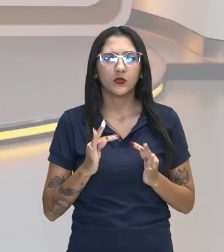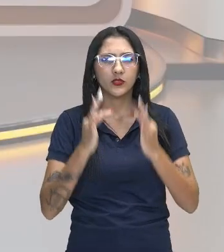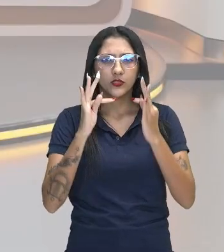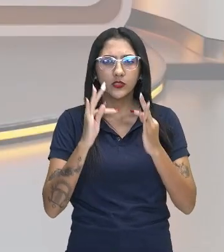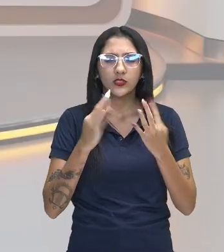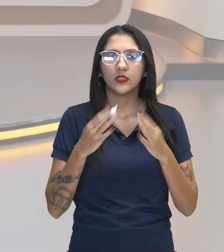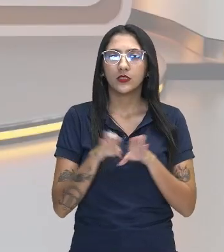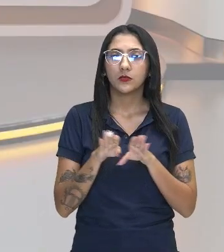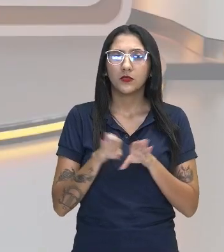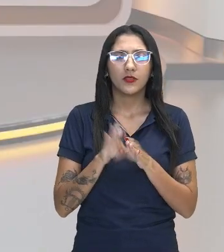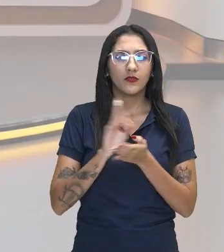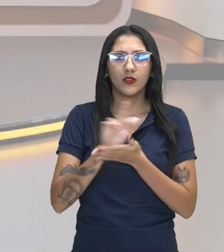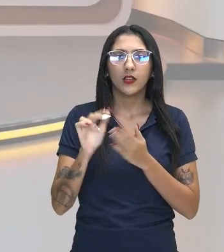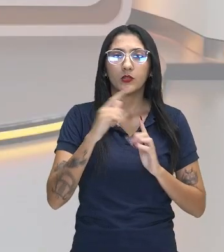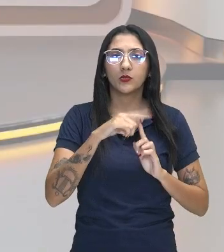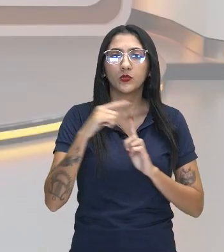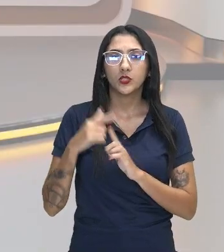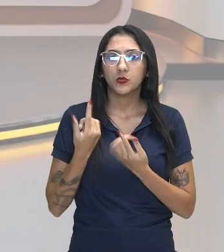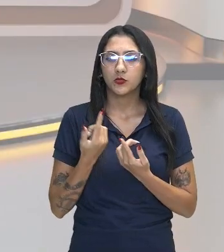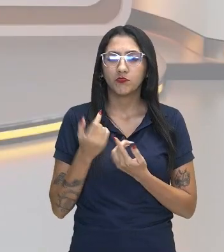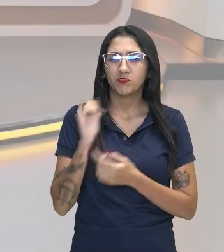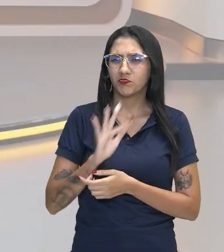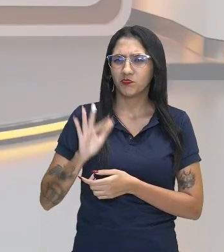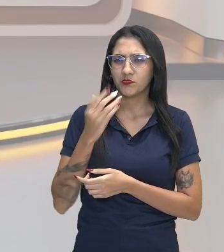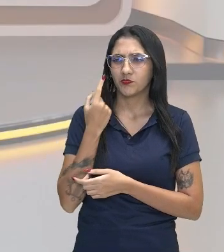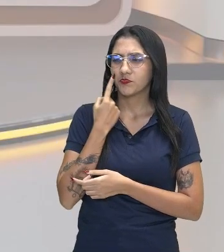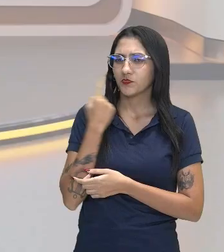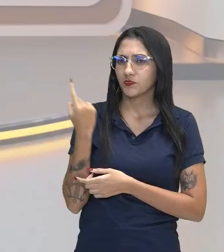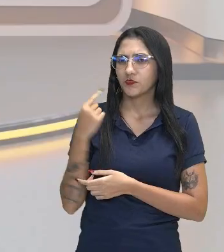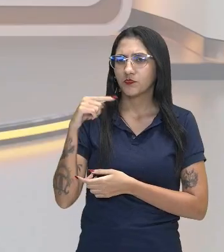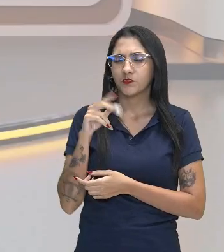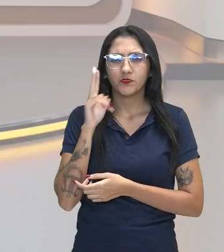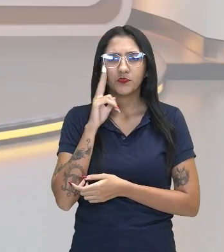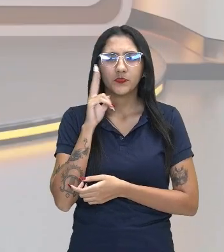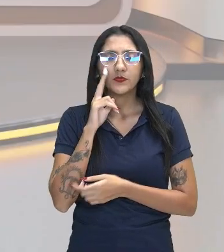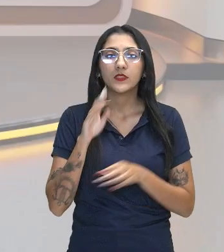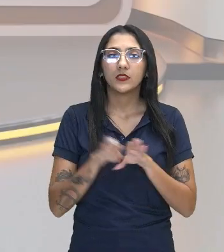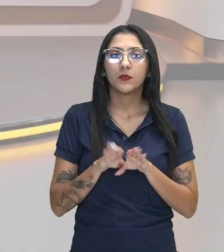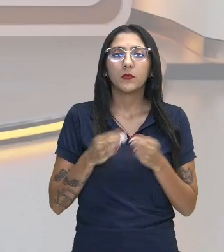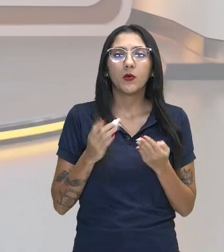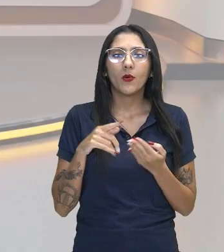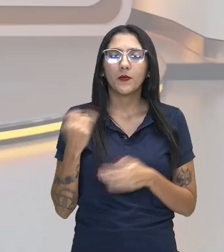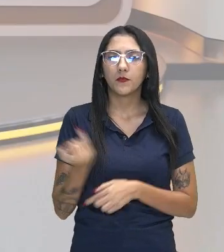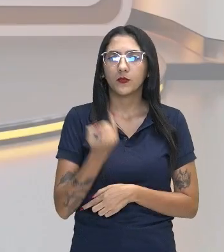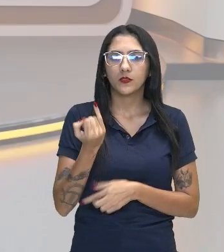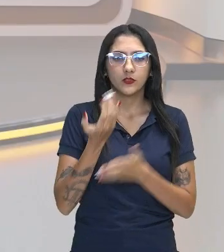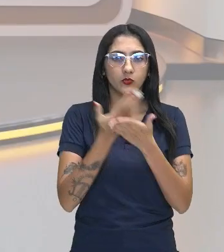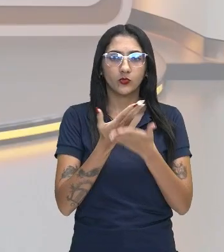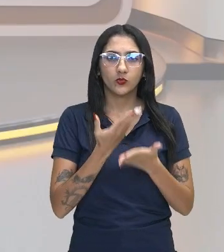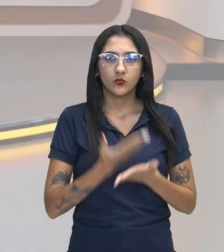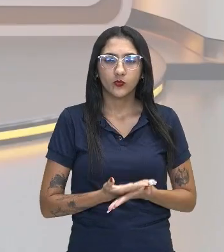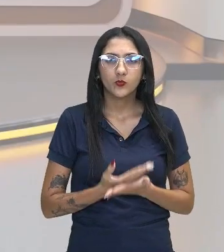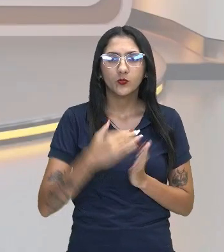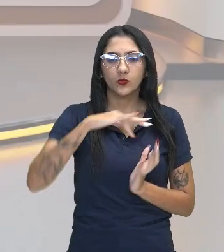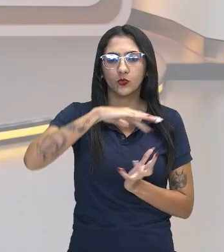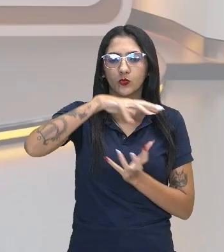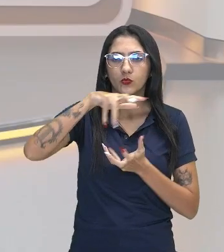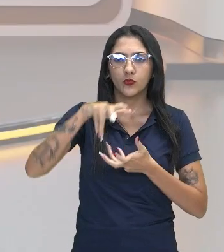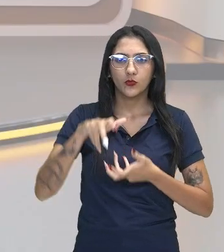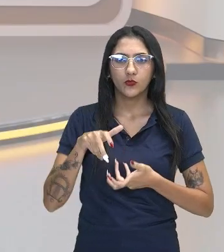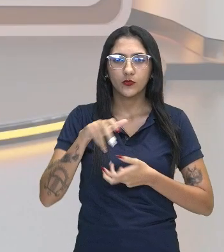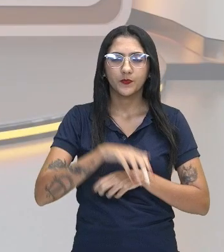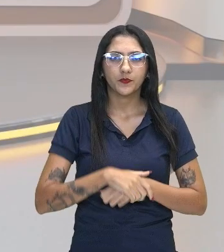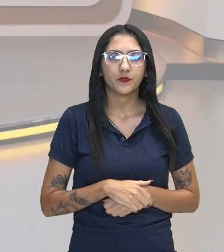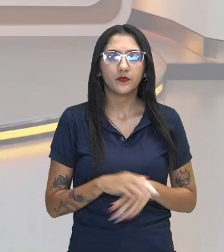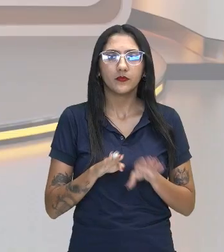podem observar através dessas imagens, a importância do estudo através de um globo terrestre,